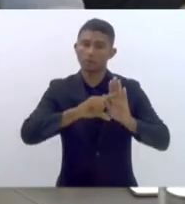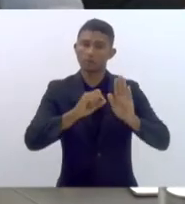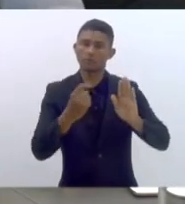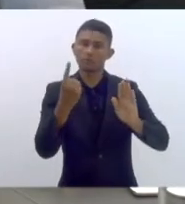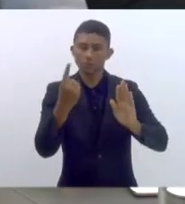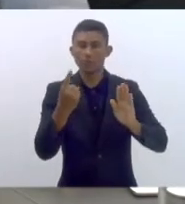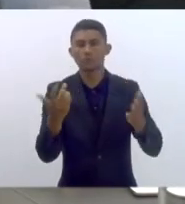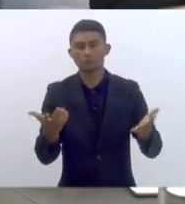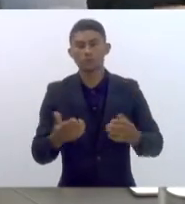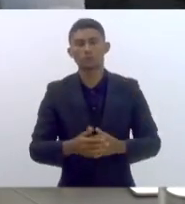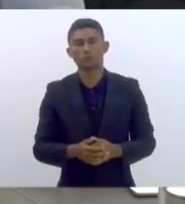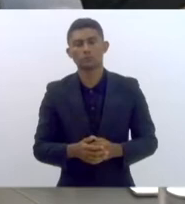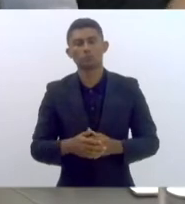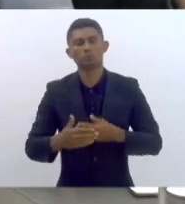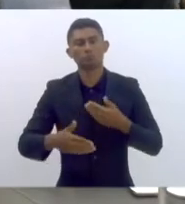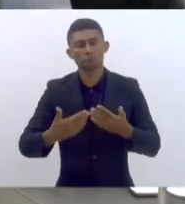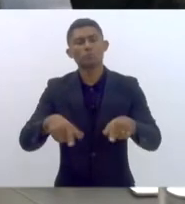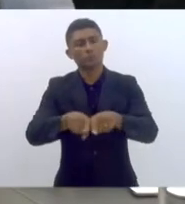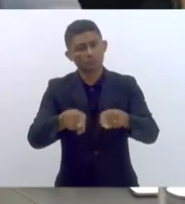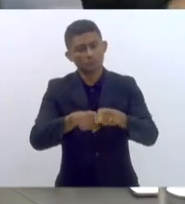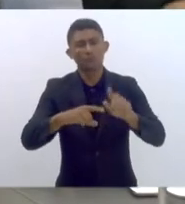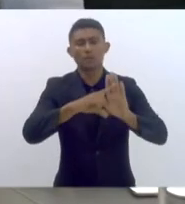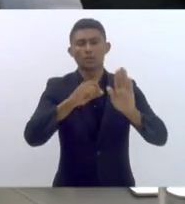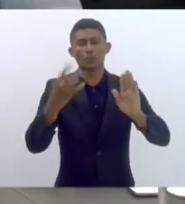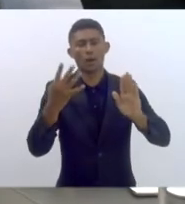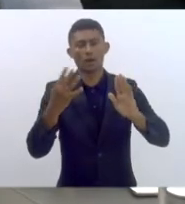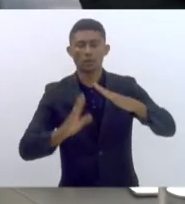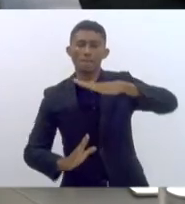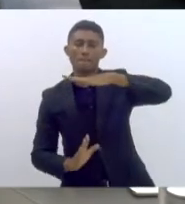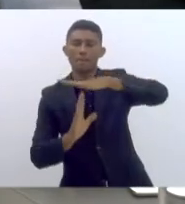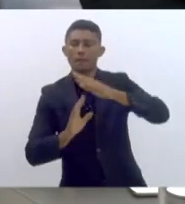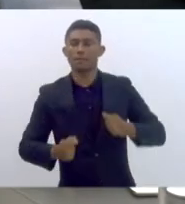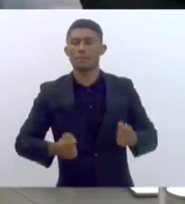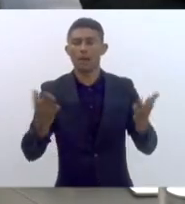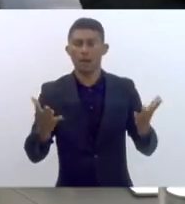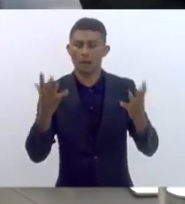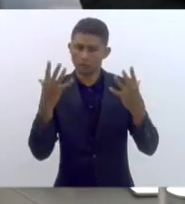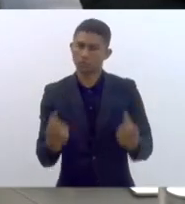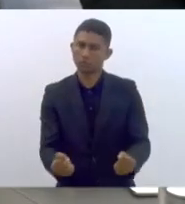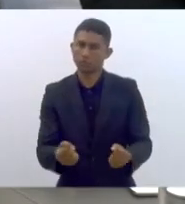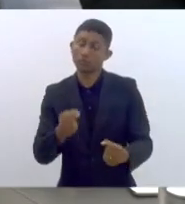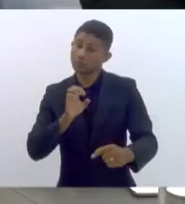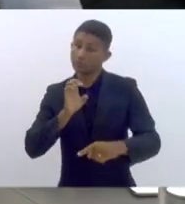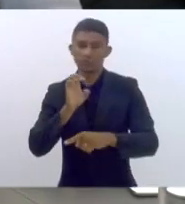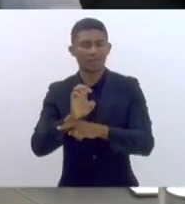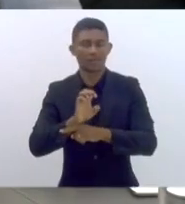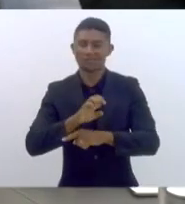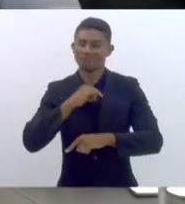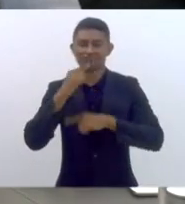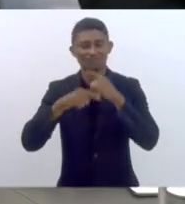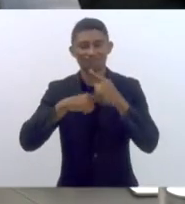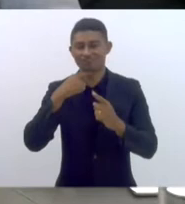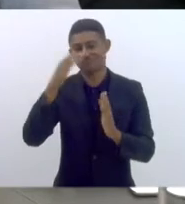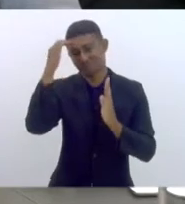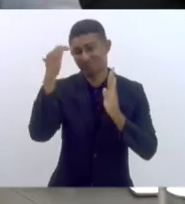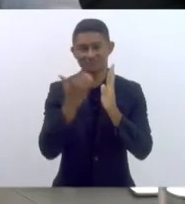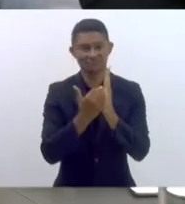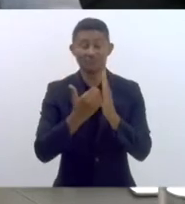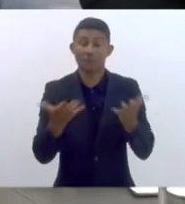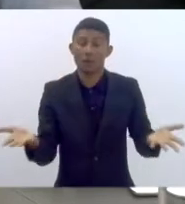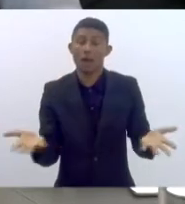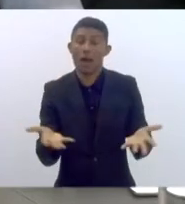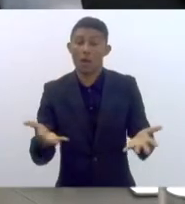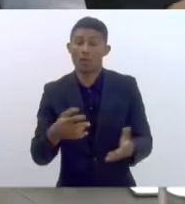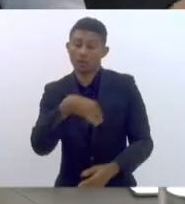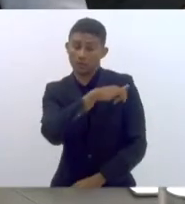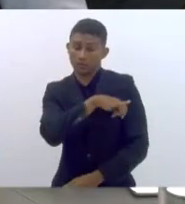e, por consequência, aderiu ao artigo 4º, teto de gasto. O Estado não cumpriu e tudo mais. Então, o Estado agora, para